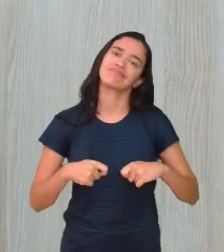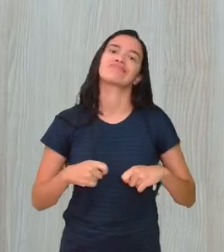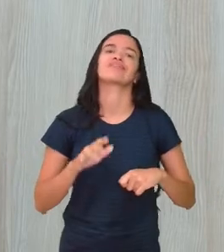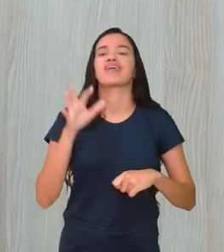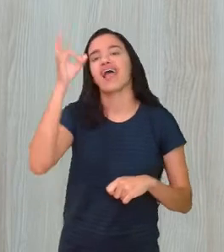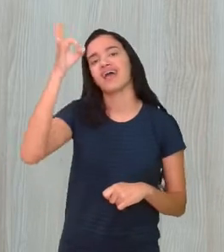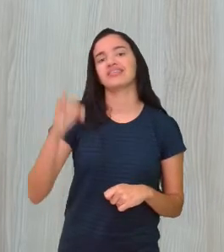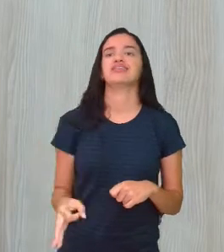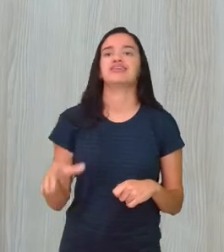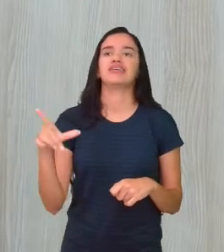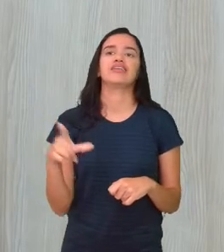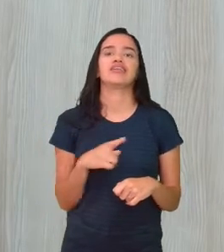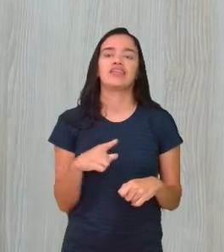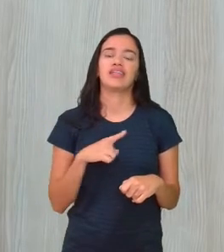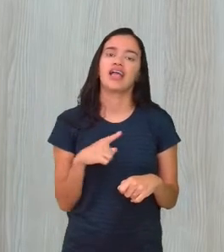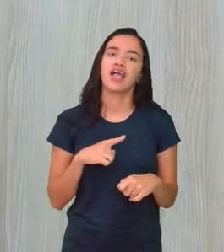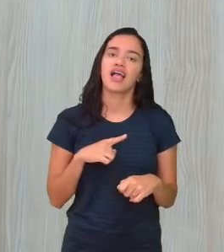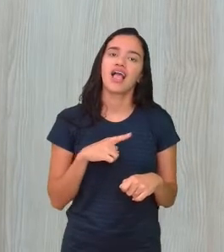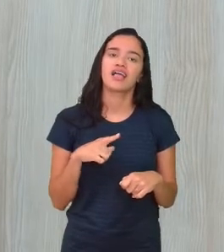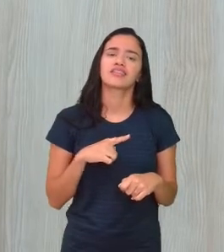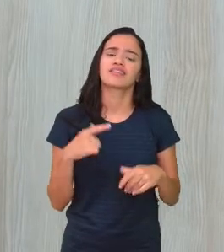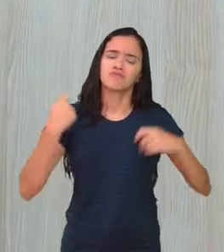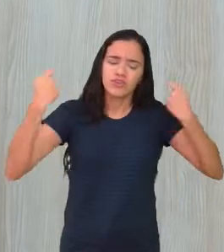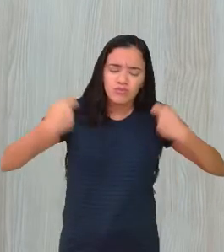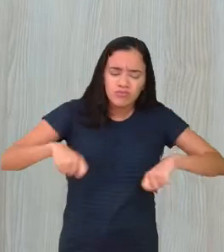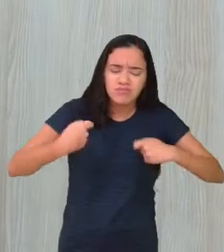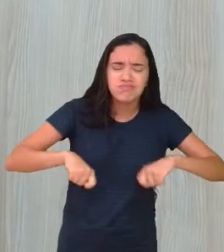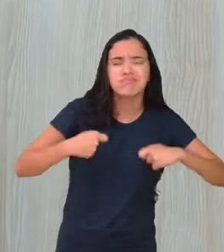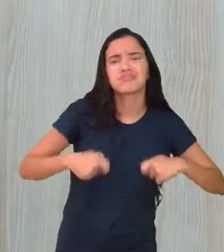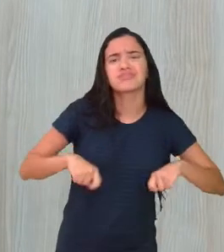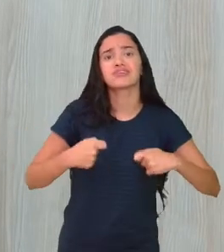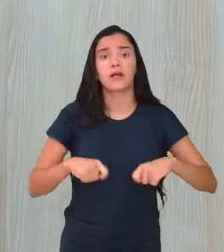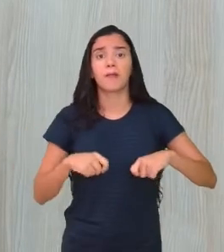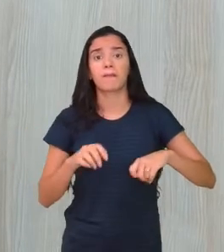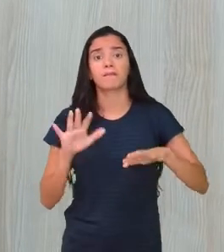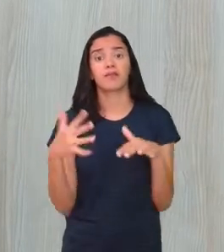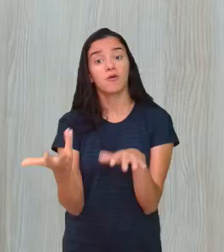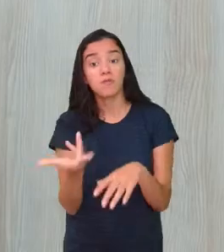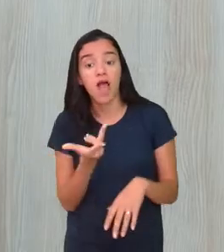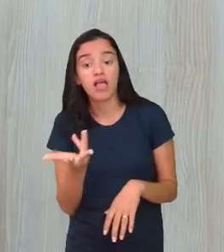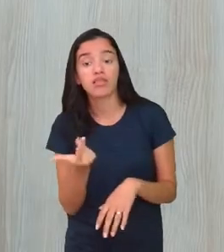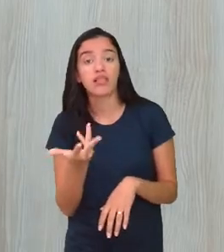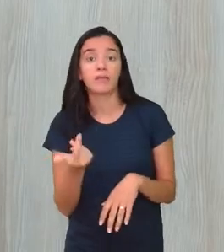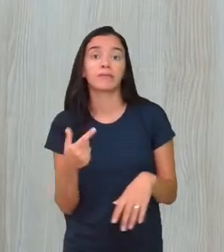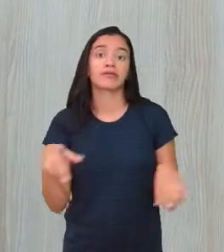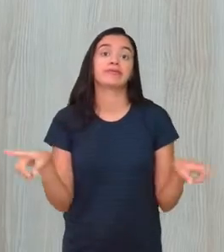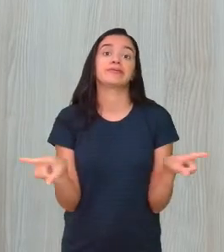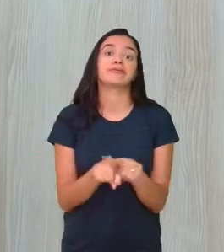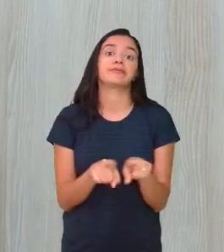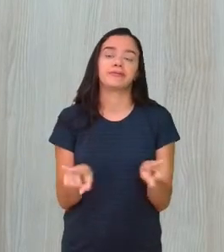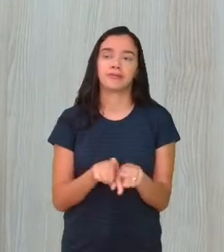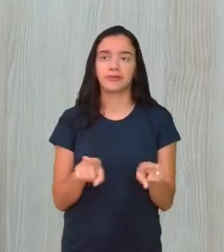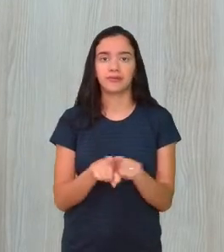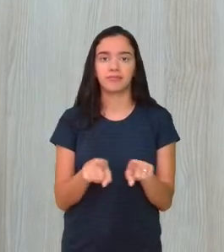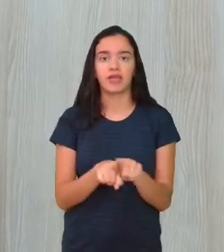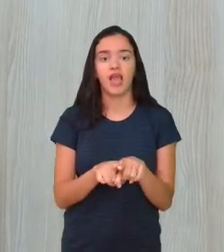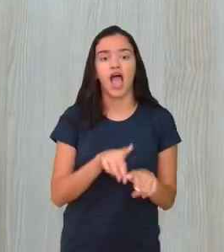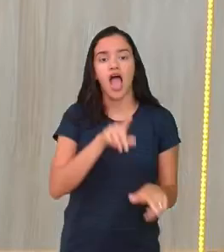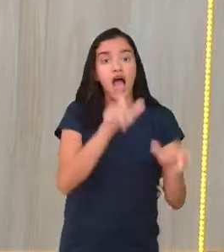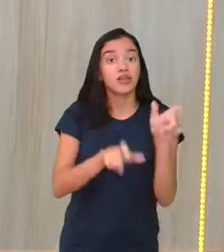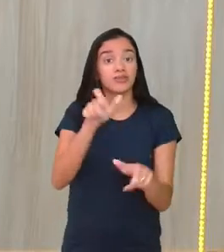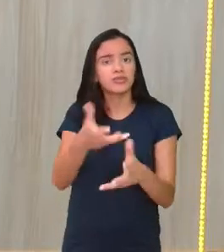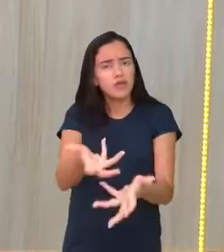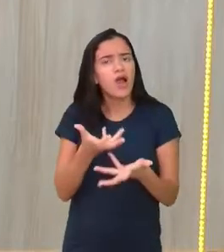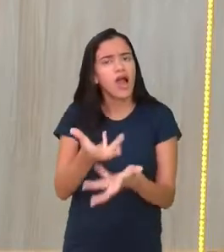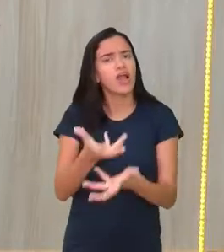disso. Isso, né? Exatamente. Houve um nicho, uma necessidade. Havia uma demanda. Uma demanda. Havia uma demanda. As pessoas